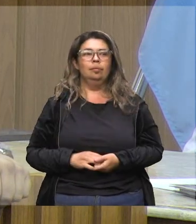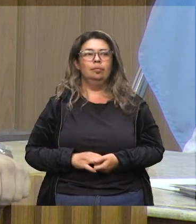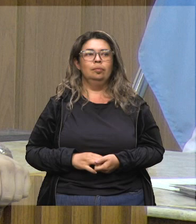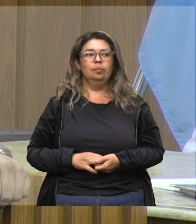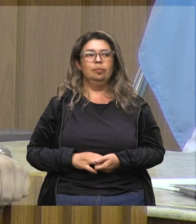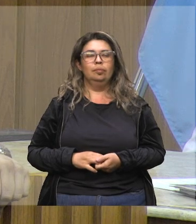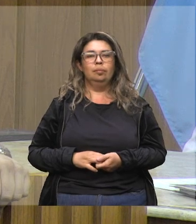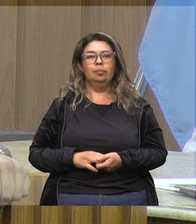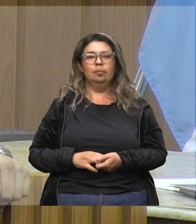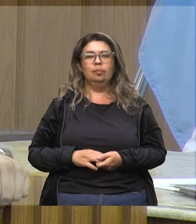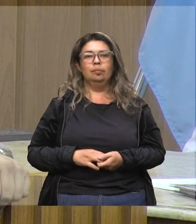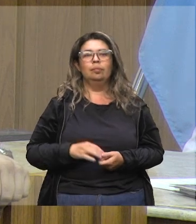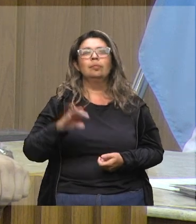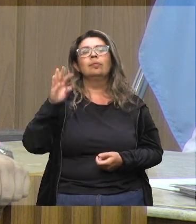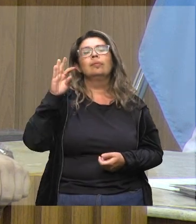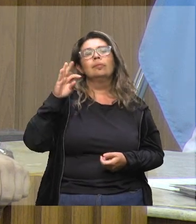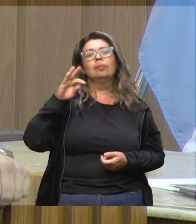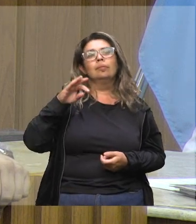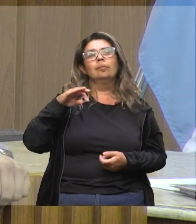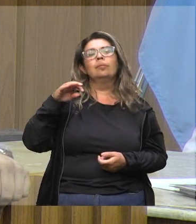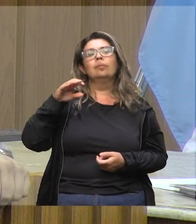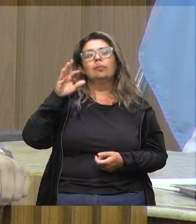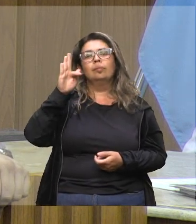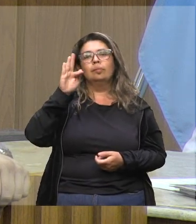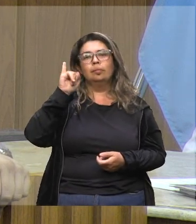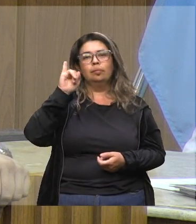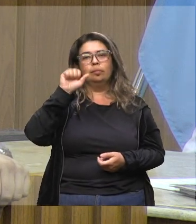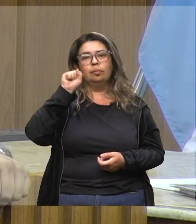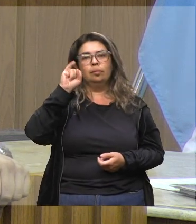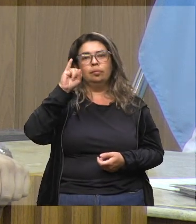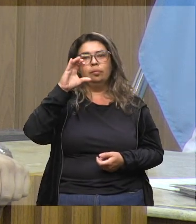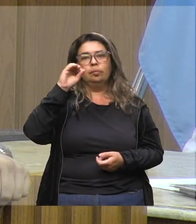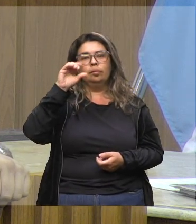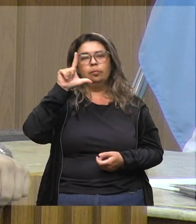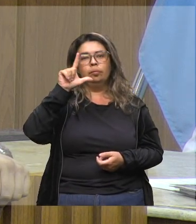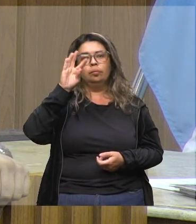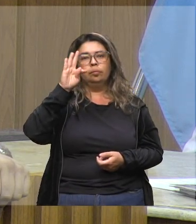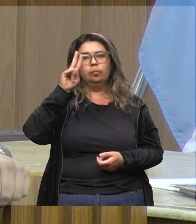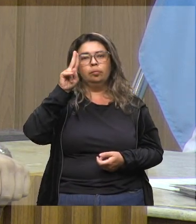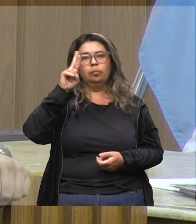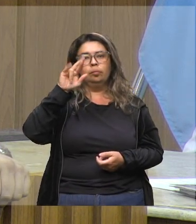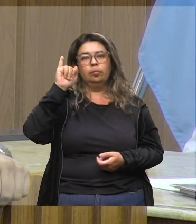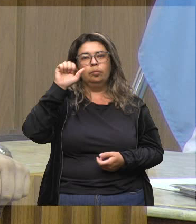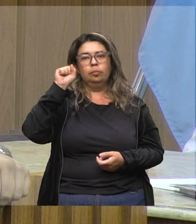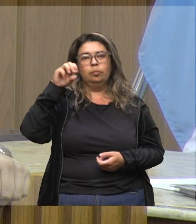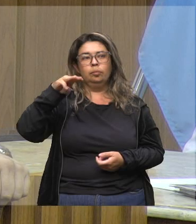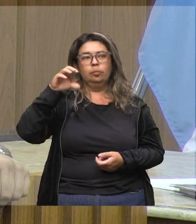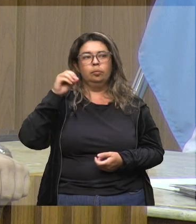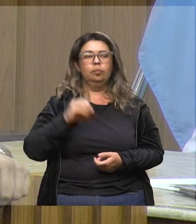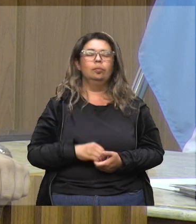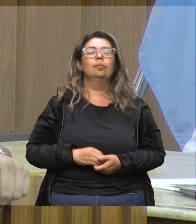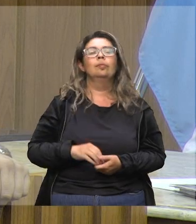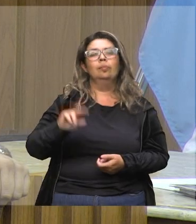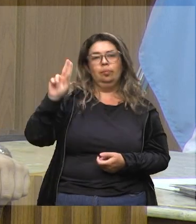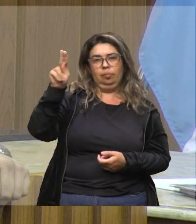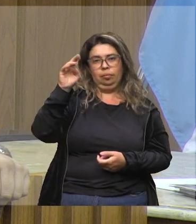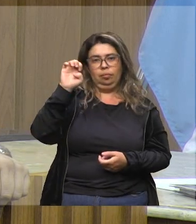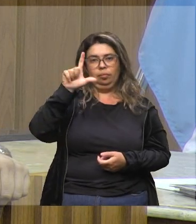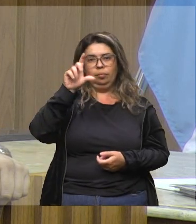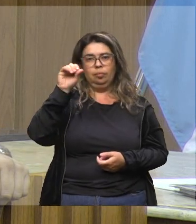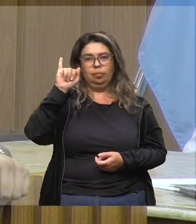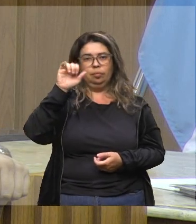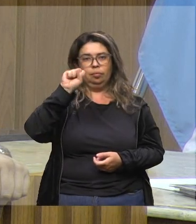técnico de fisiculturismo aqui na nossa cidade de Assis. Né? Ele e as atletas aqui presentes, a senhora Heloísa, Cristina de